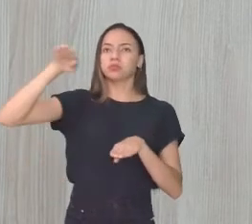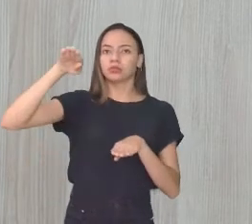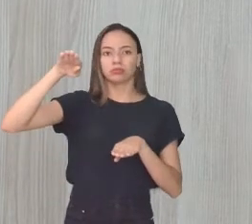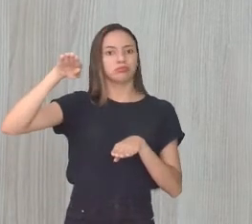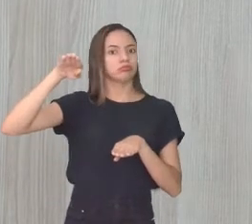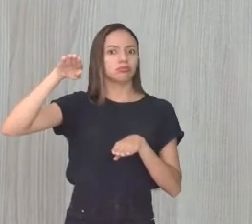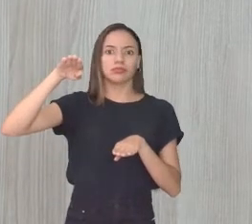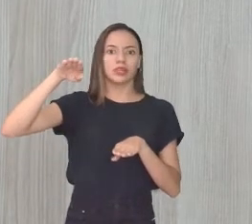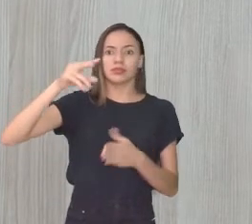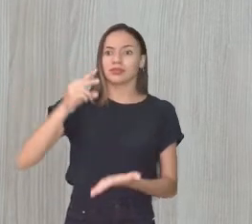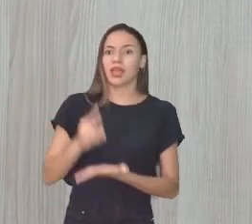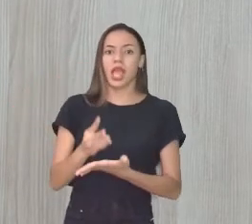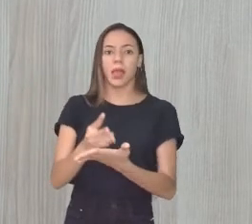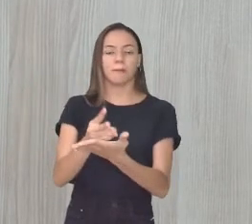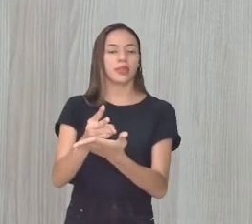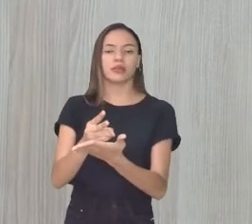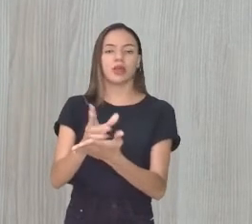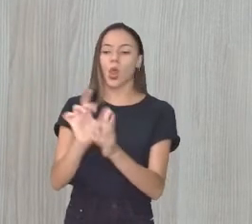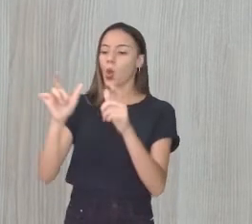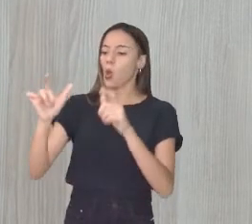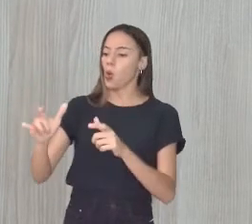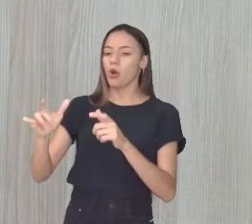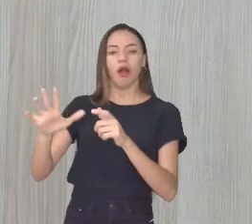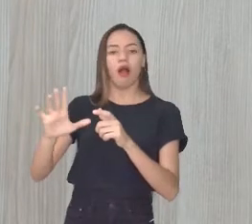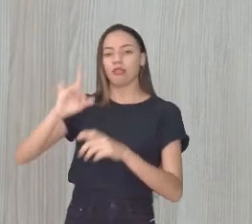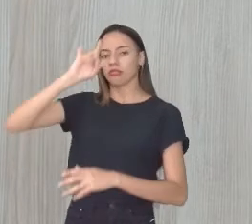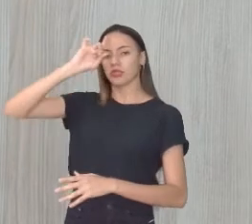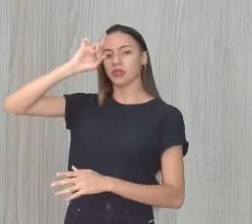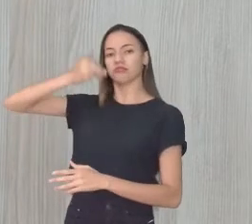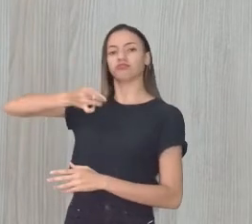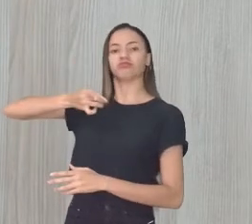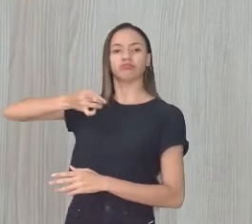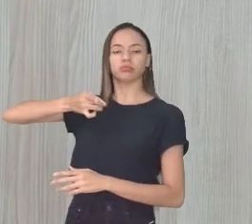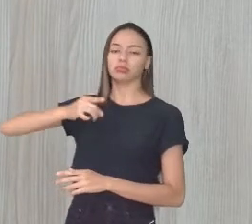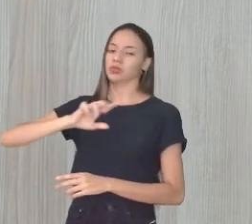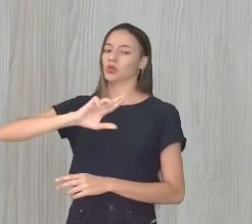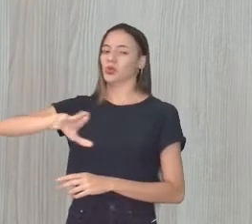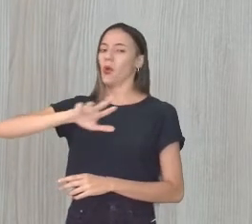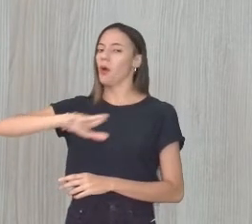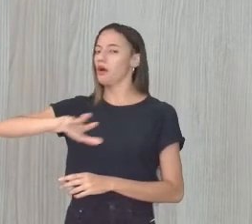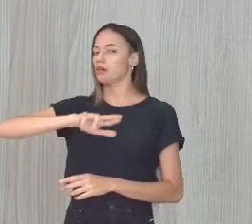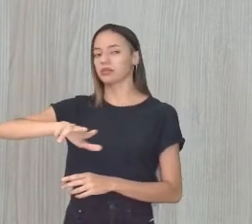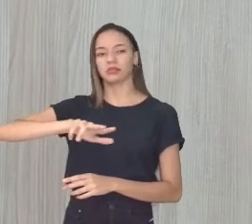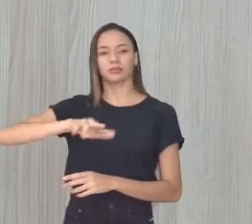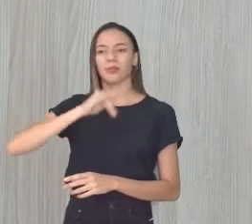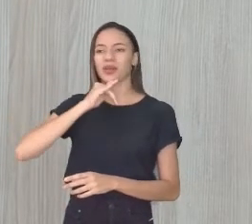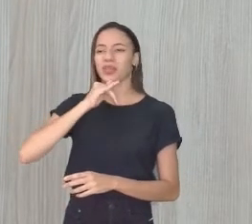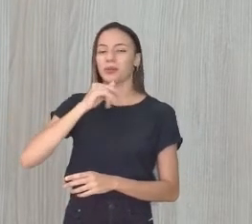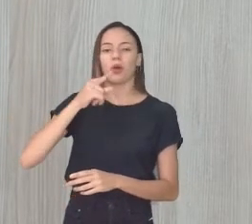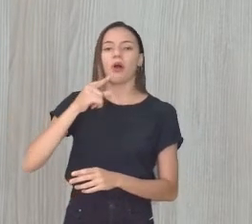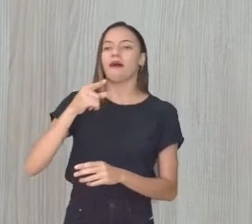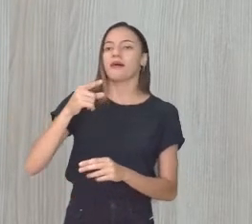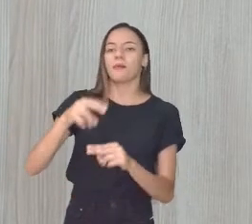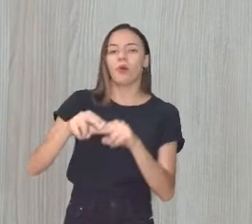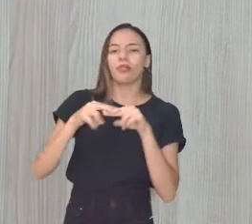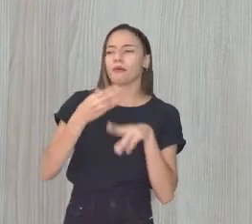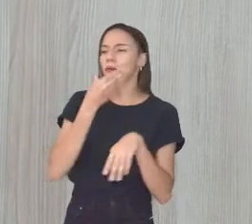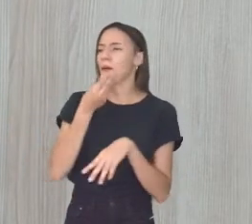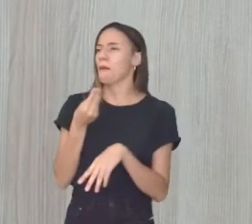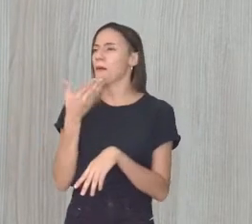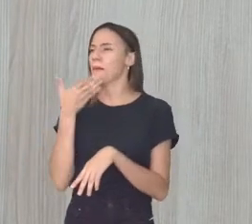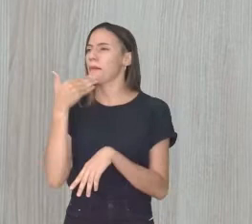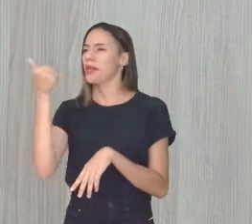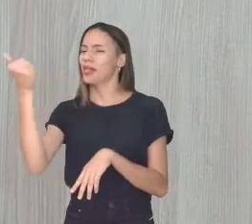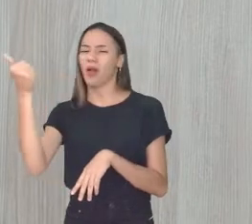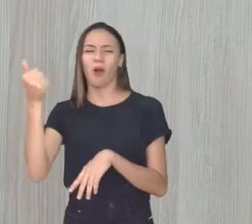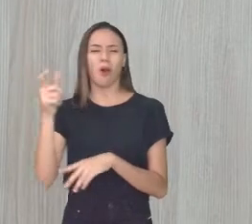masculina sempre é que está ocupando espaços de liderança. E não é uma questão por conta que homens